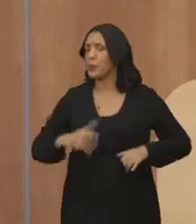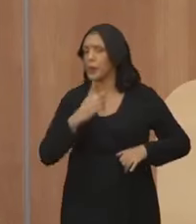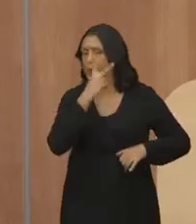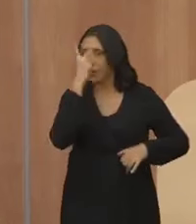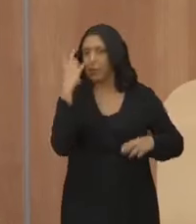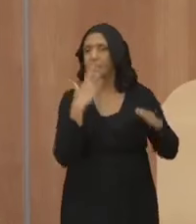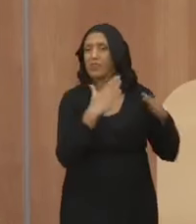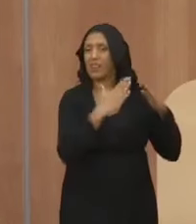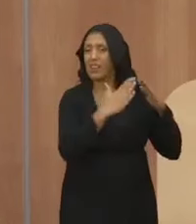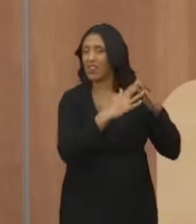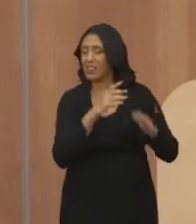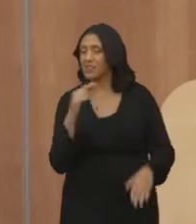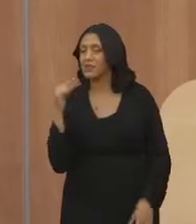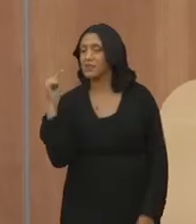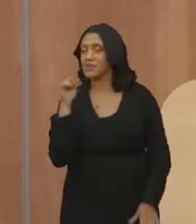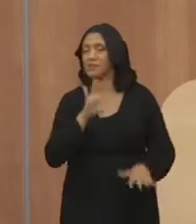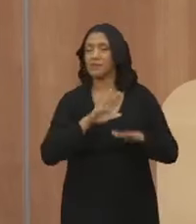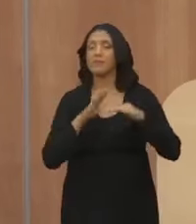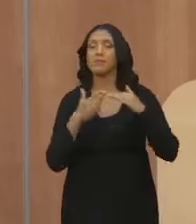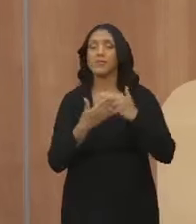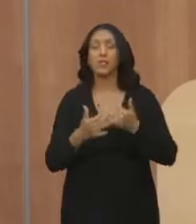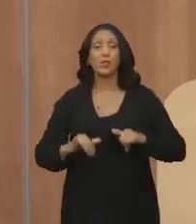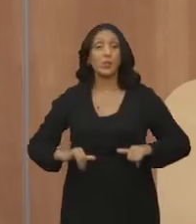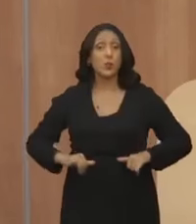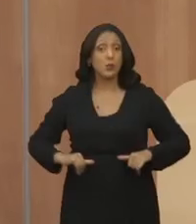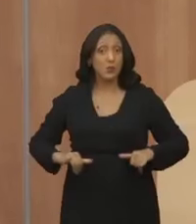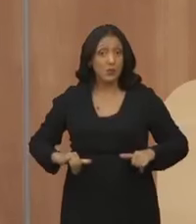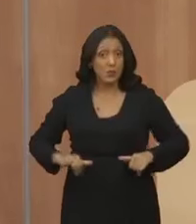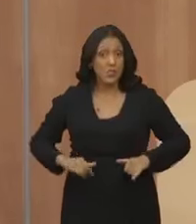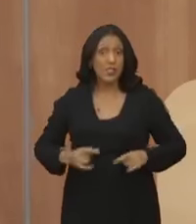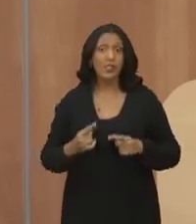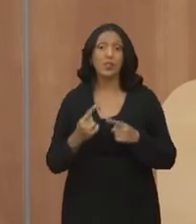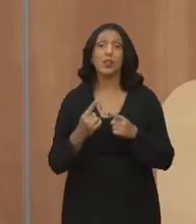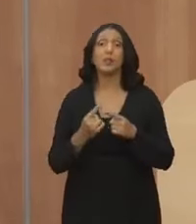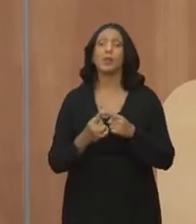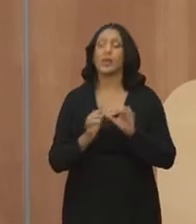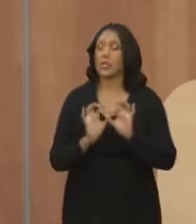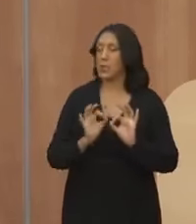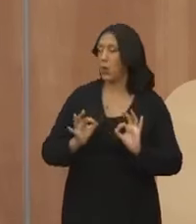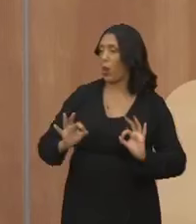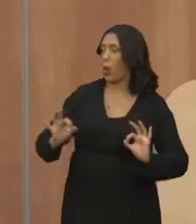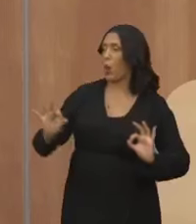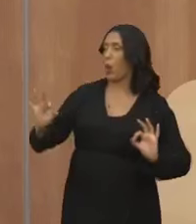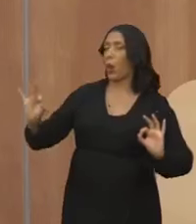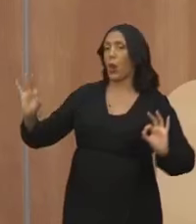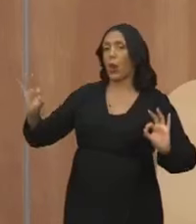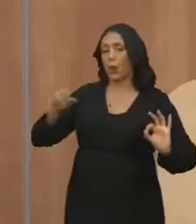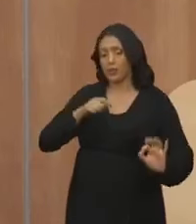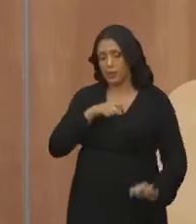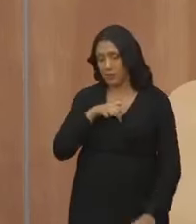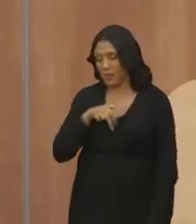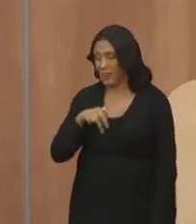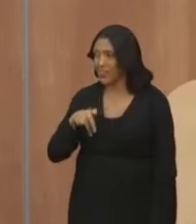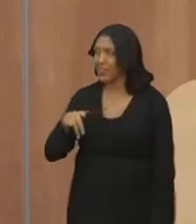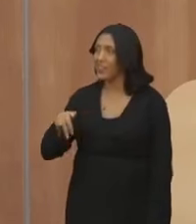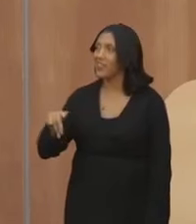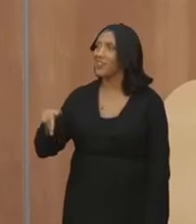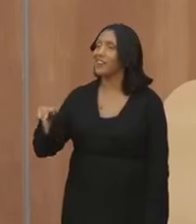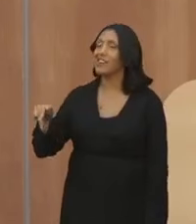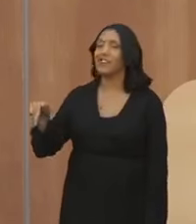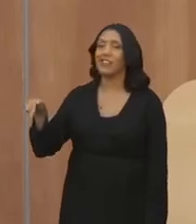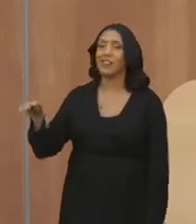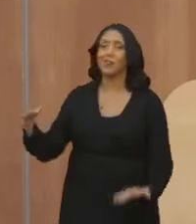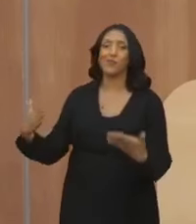com um grupo de vereador, muitos já faleceu, mas ainda tem gente viva ainda. Saímos daqui, fui em Brasília, com